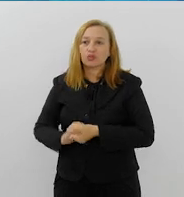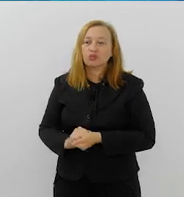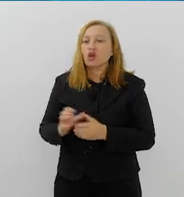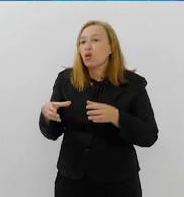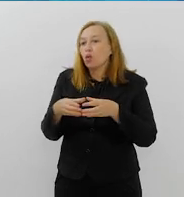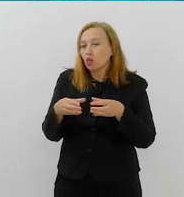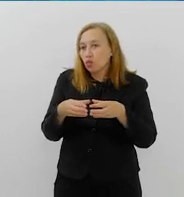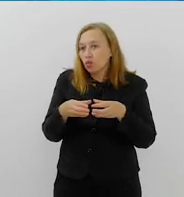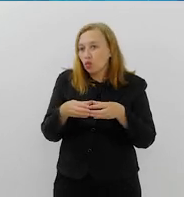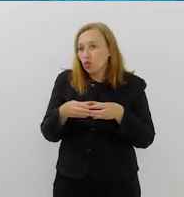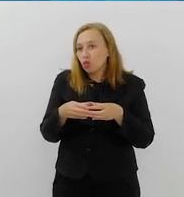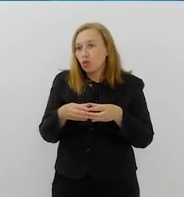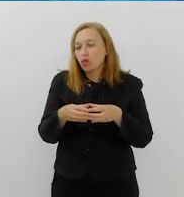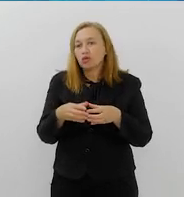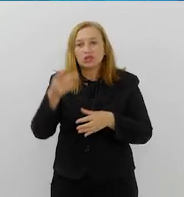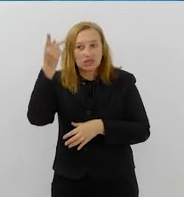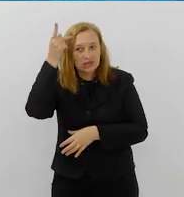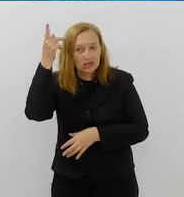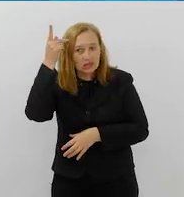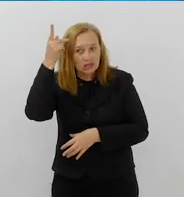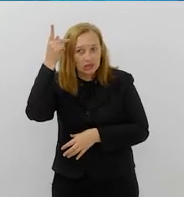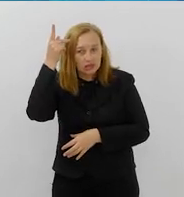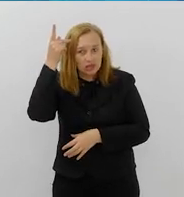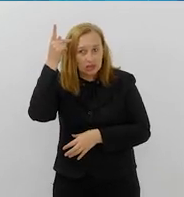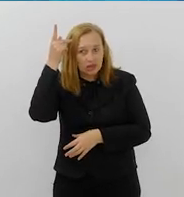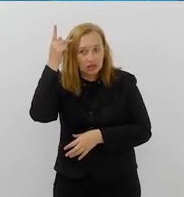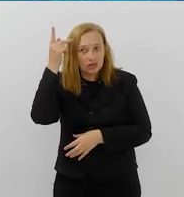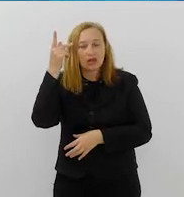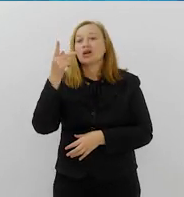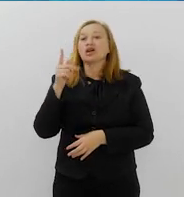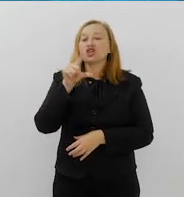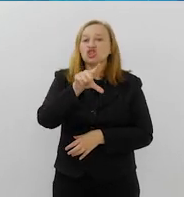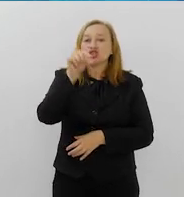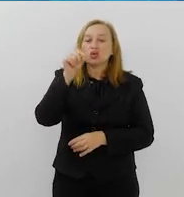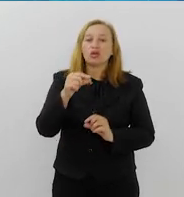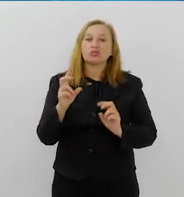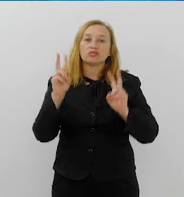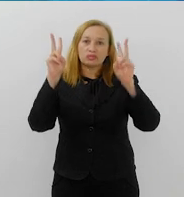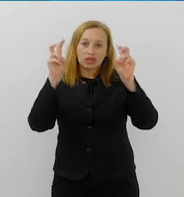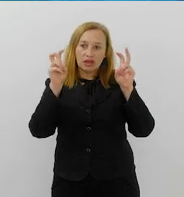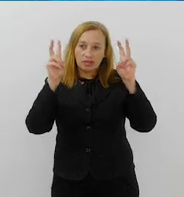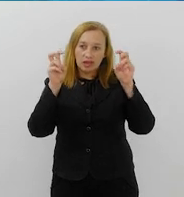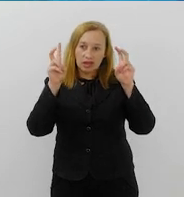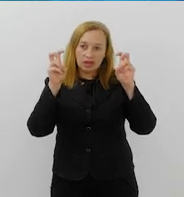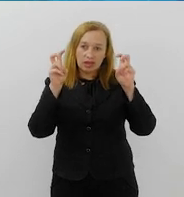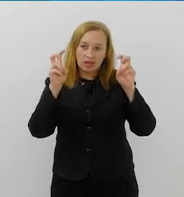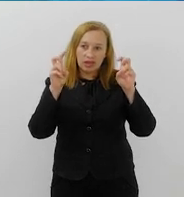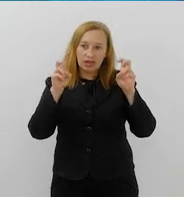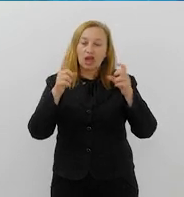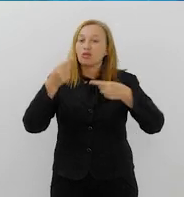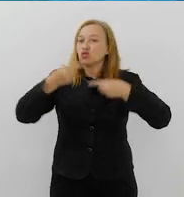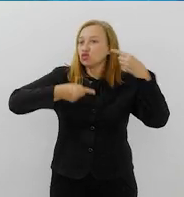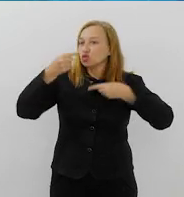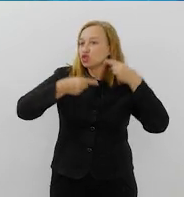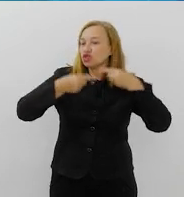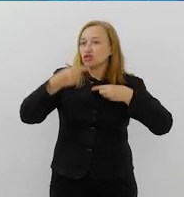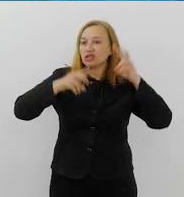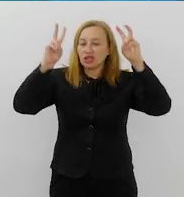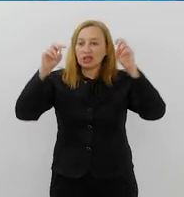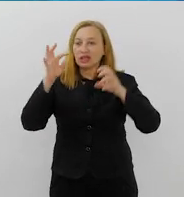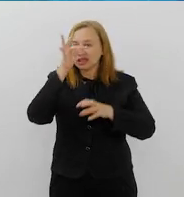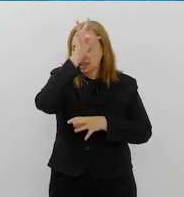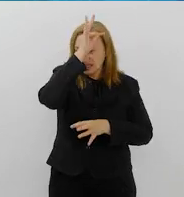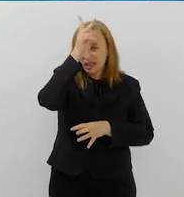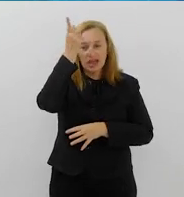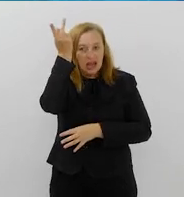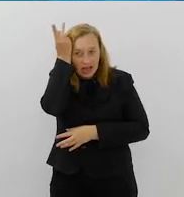vinho. Tem um grupo que eu participo com o pessoal de São Paulo, chama Colóquios com Vinho. A gente escolhe um tema e aí vamos discutir esse